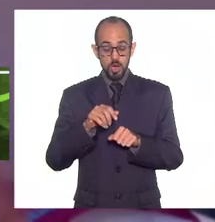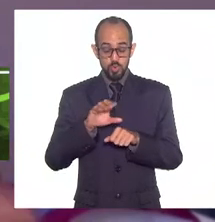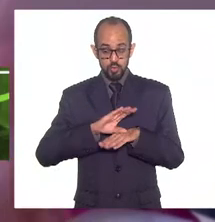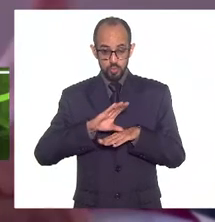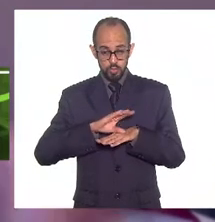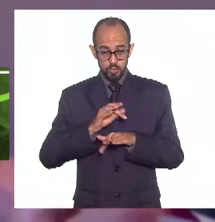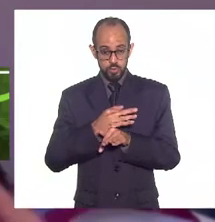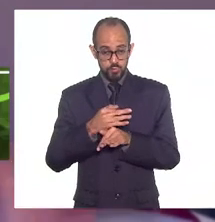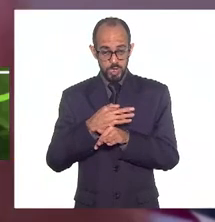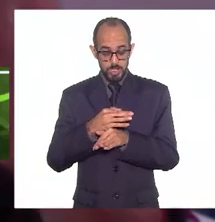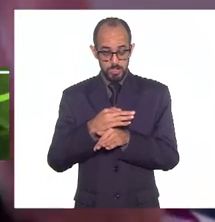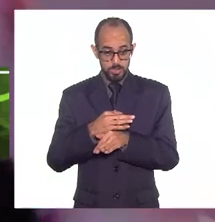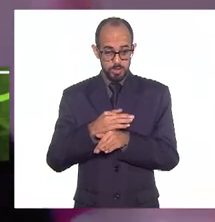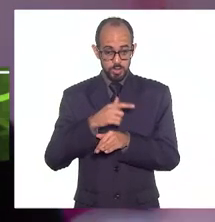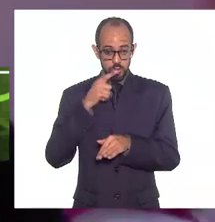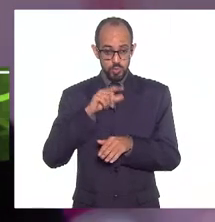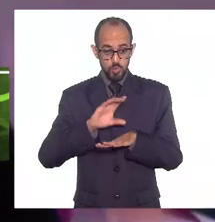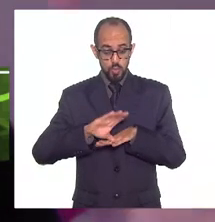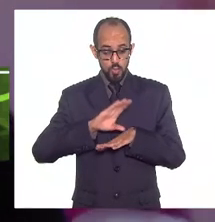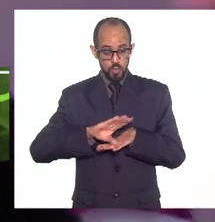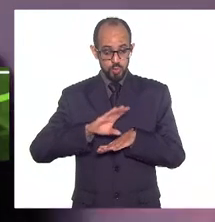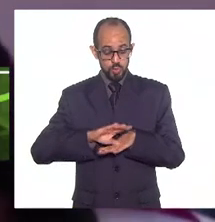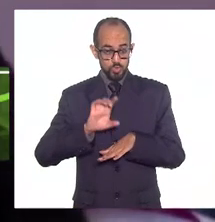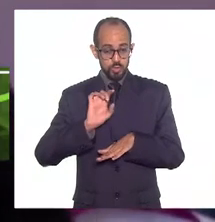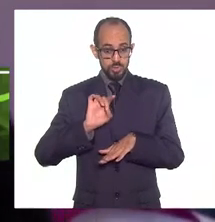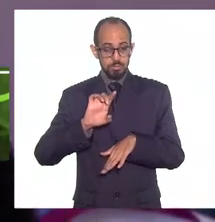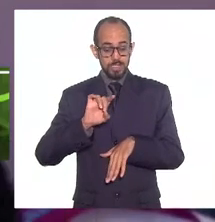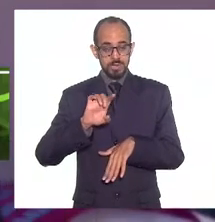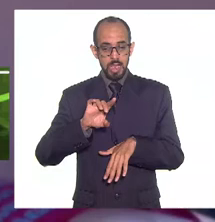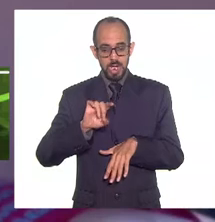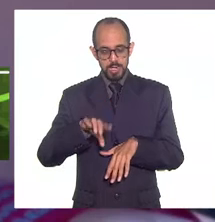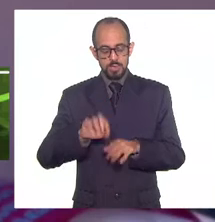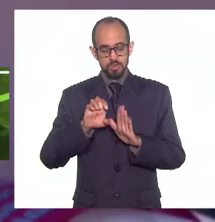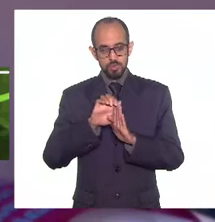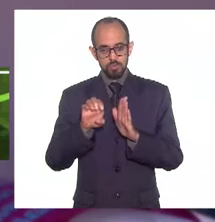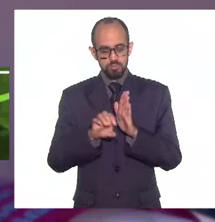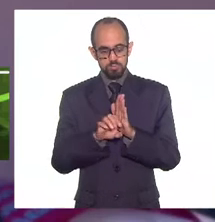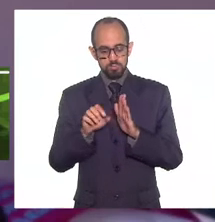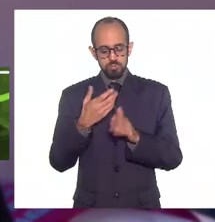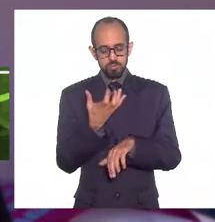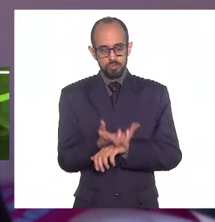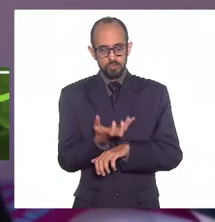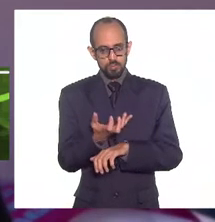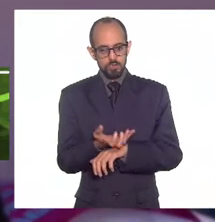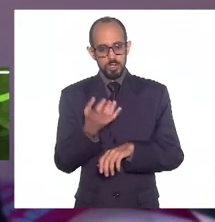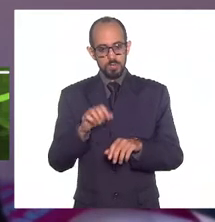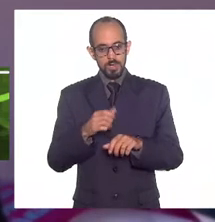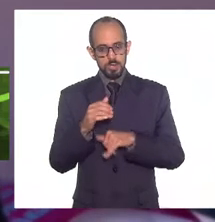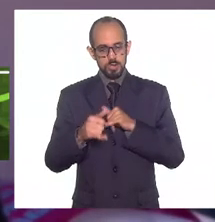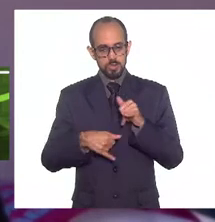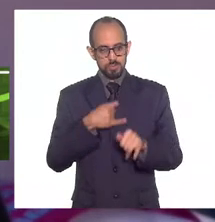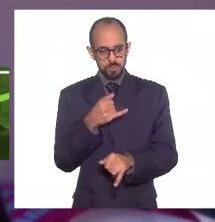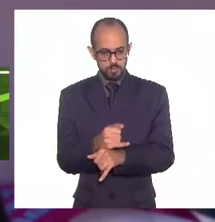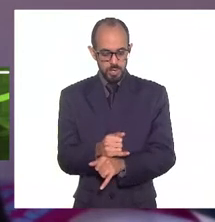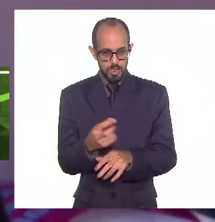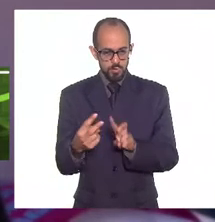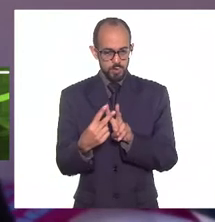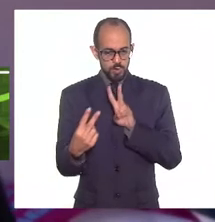cursos específicos com ementas específicas para o online e conseguimos então